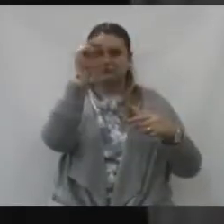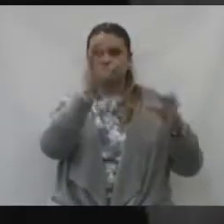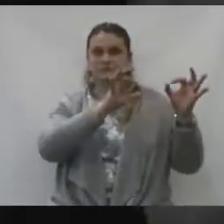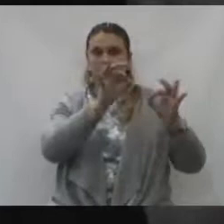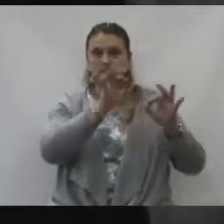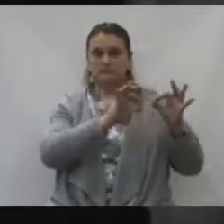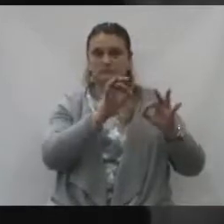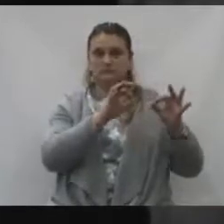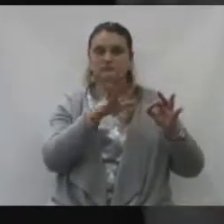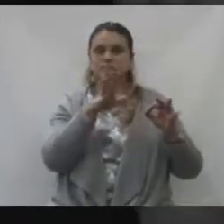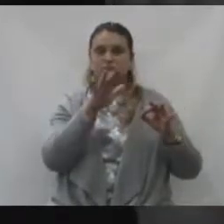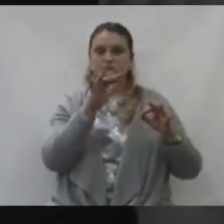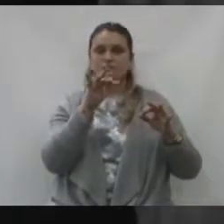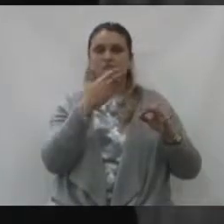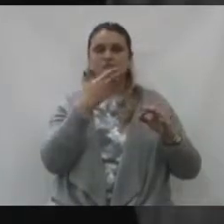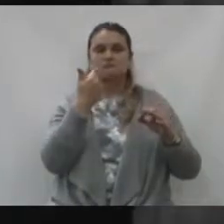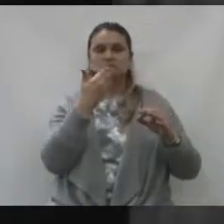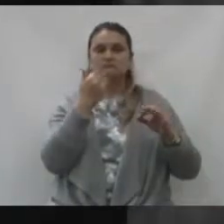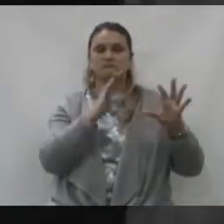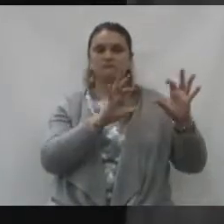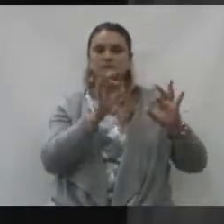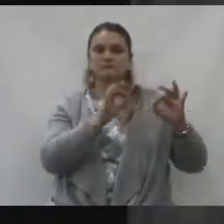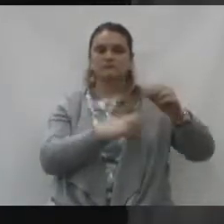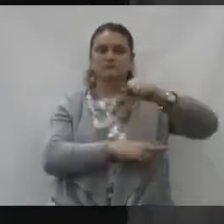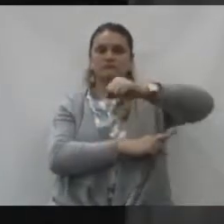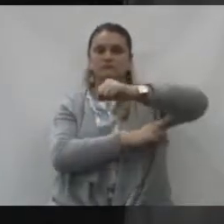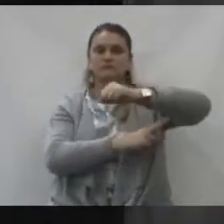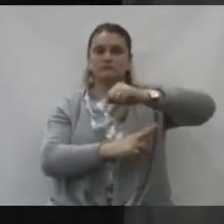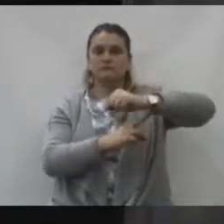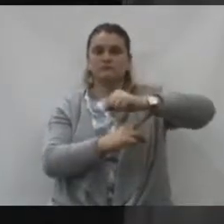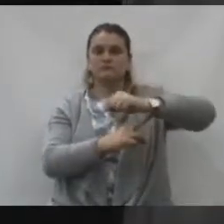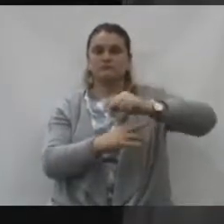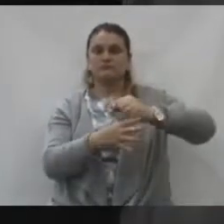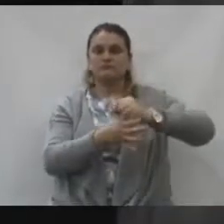sendo atendida e ela ficará muito mais